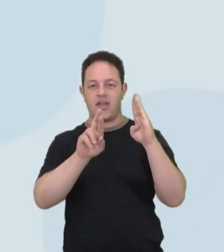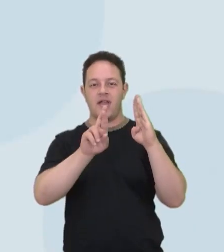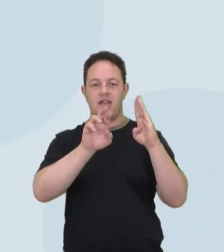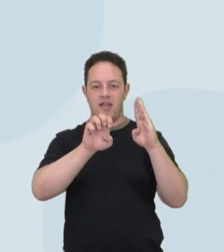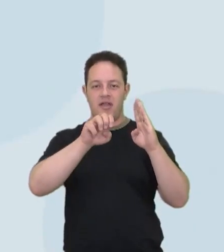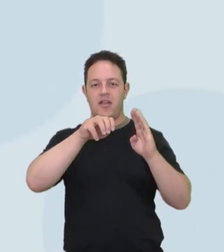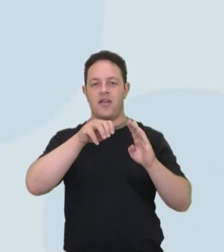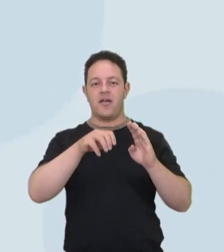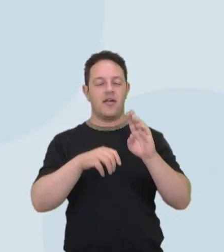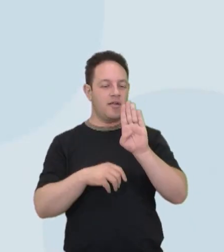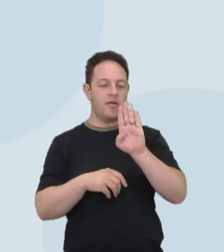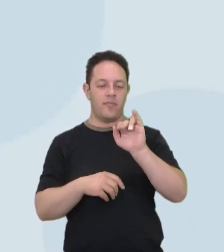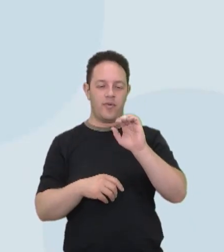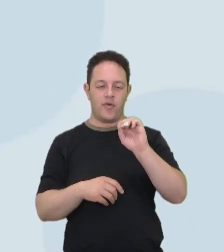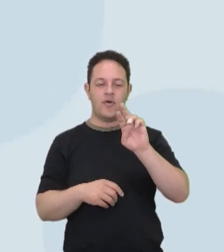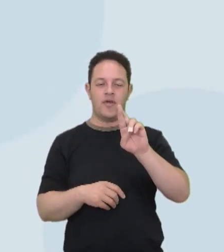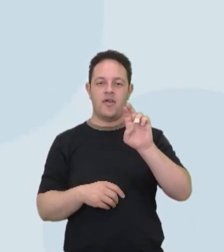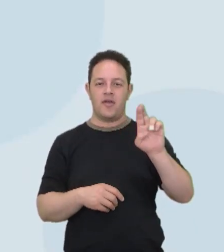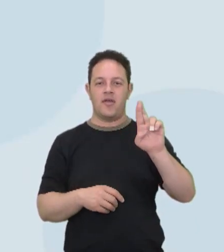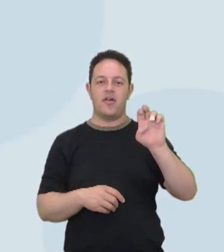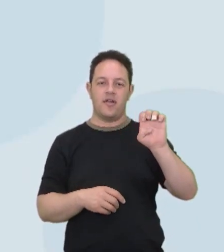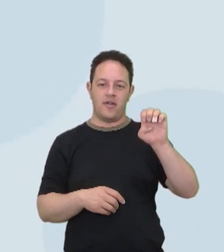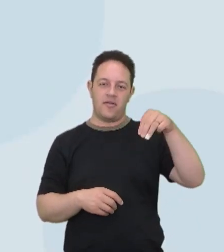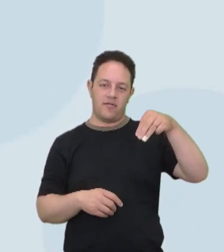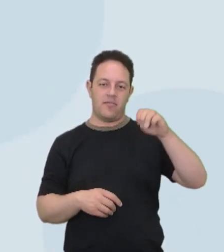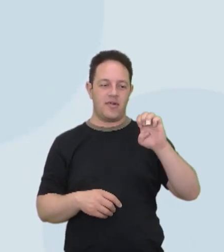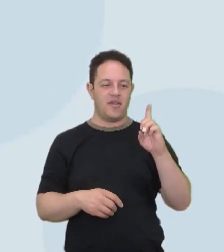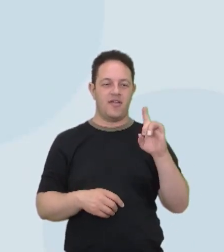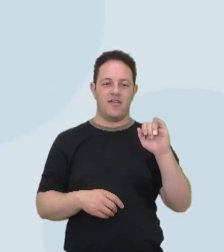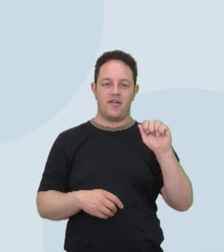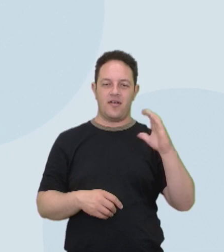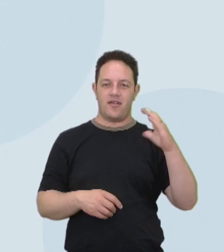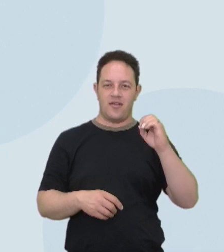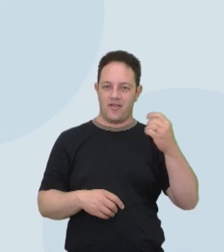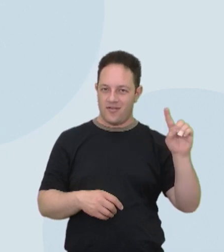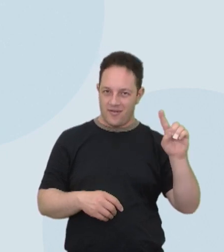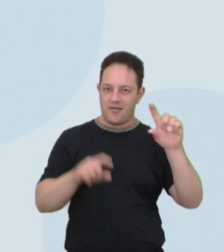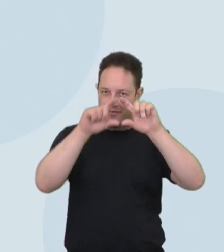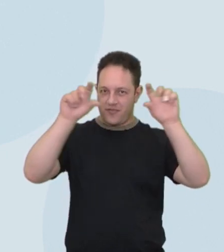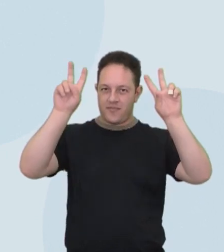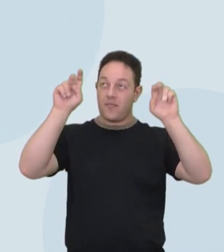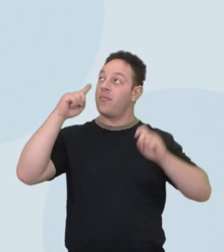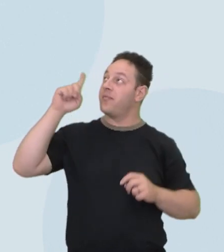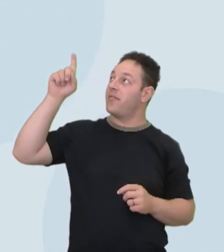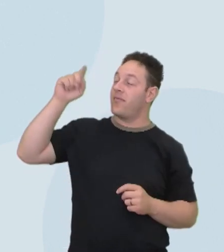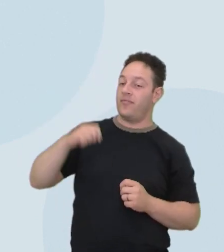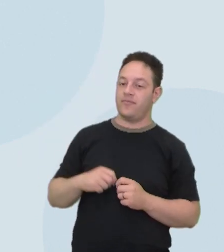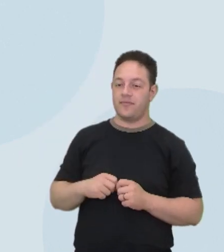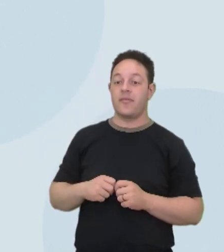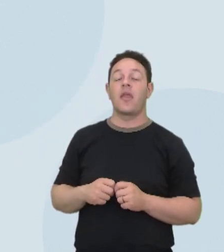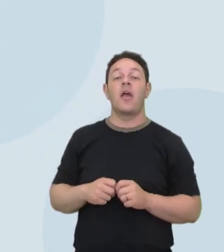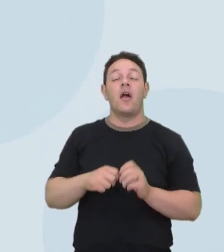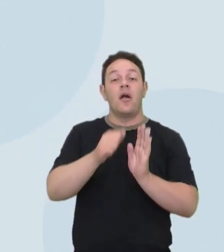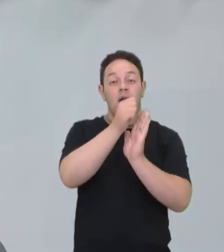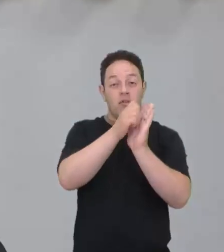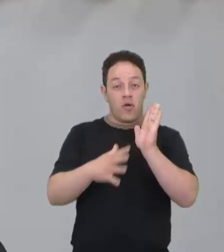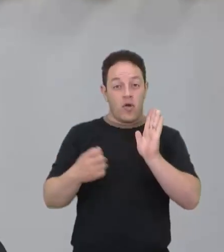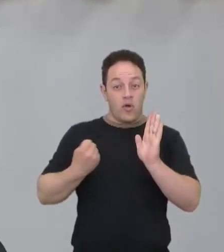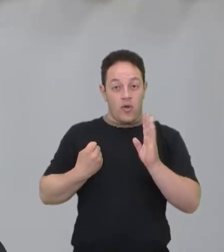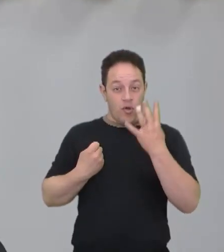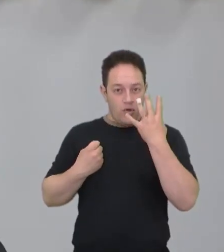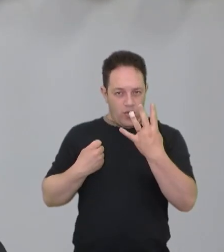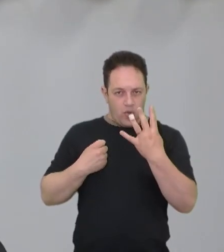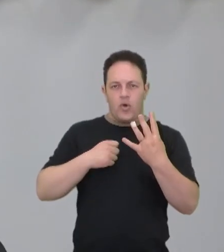biorremediação. Lembrando, né, também que é super importante que toda a atividade 4 que a gente teve aí, olha,